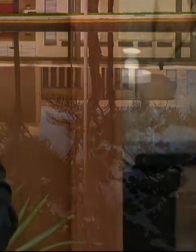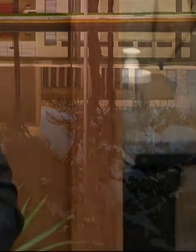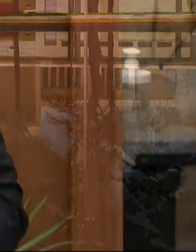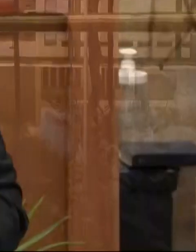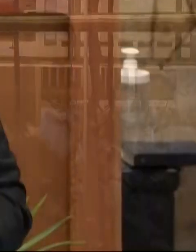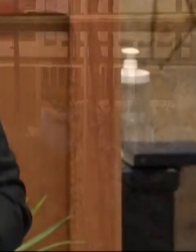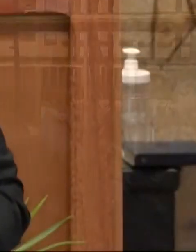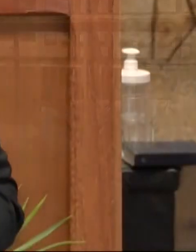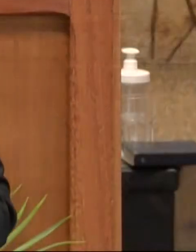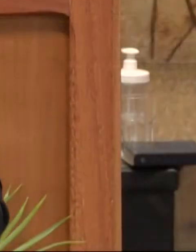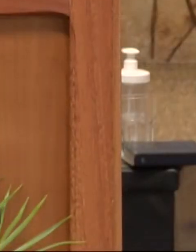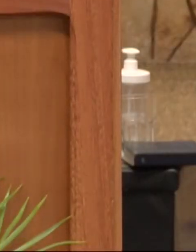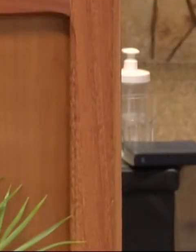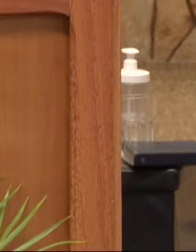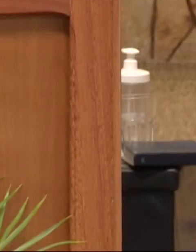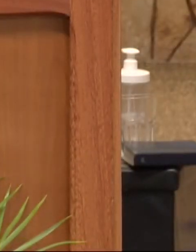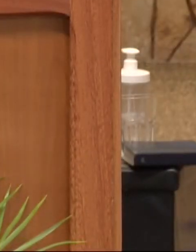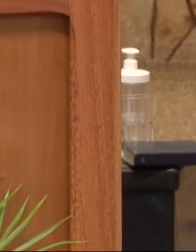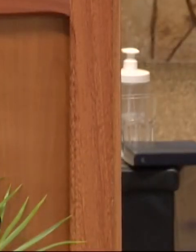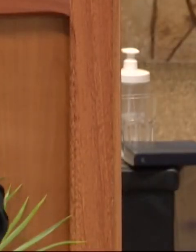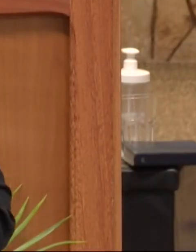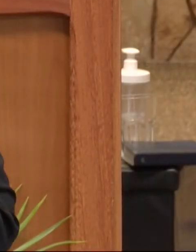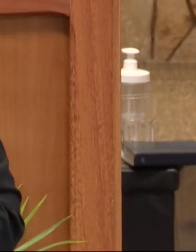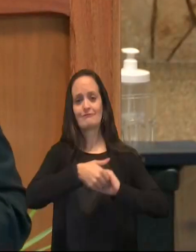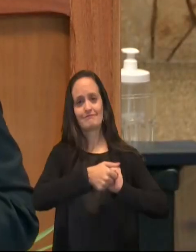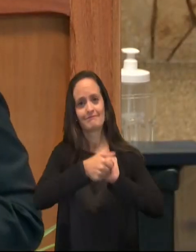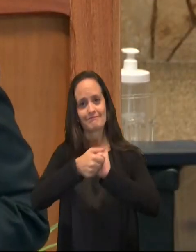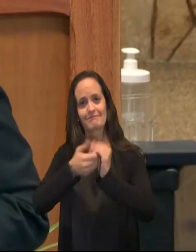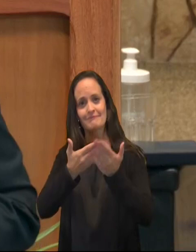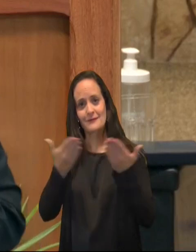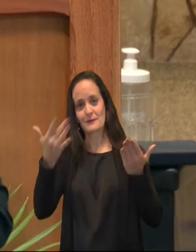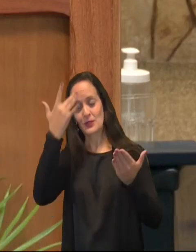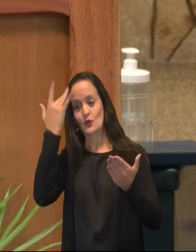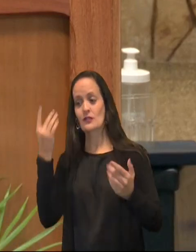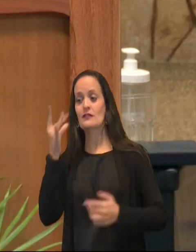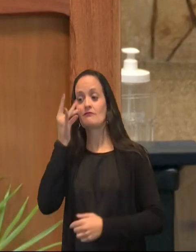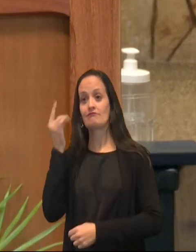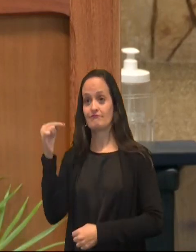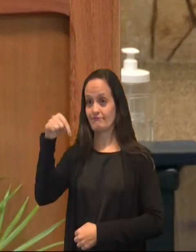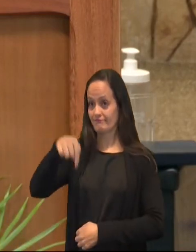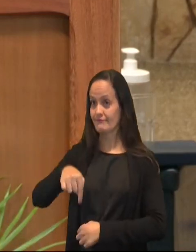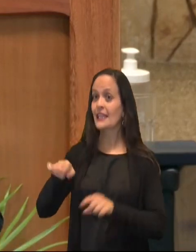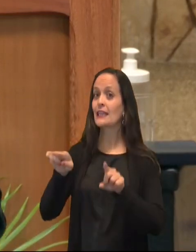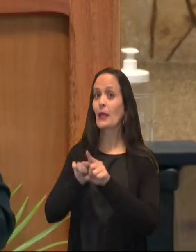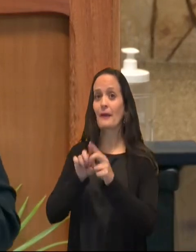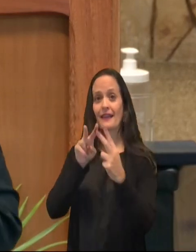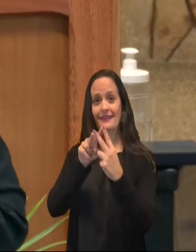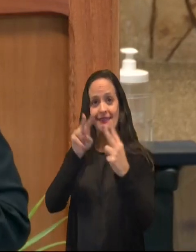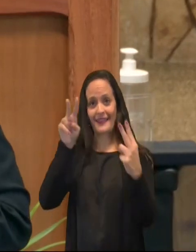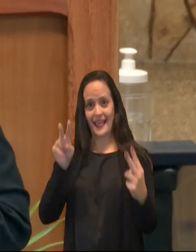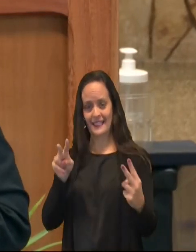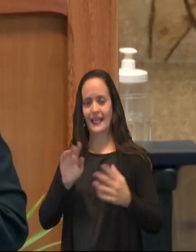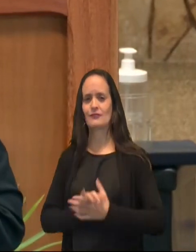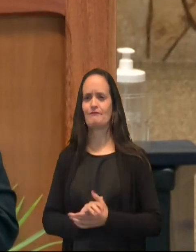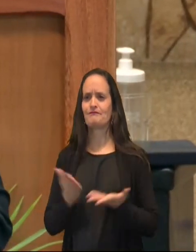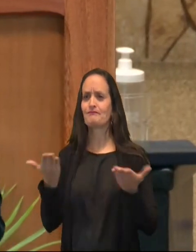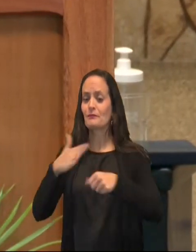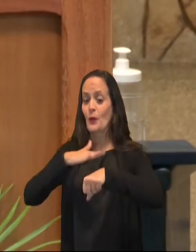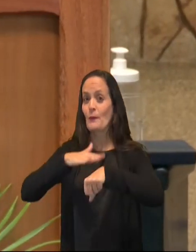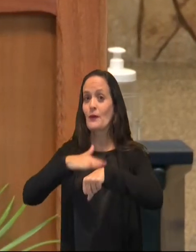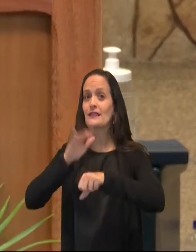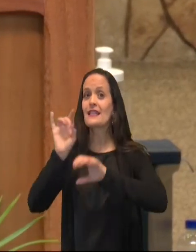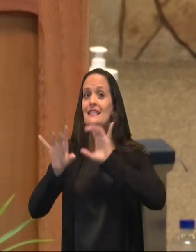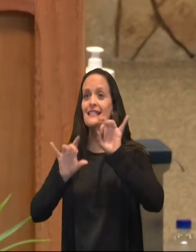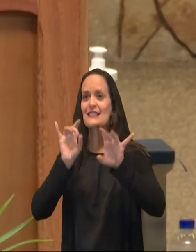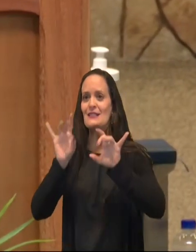Saudamos a amada igreja aqui presente, saudamos também a você que nos assiste pela internet. Esse é um momento muito especial, pois é um momento